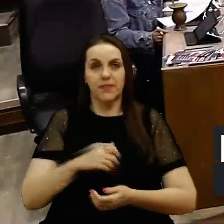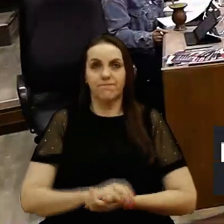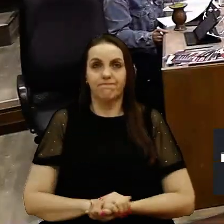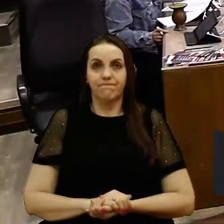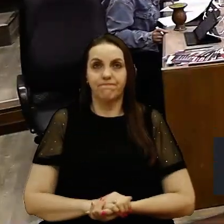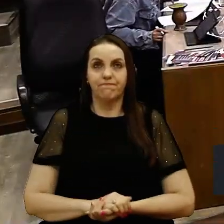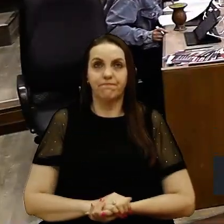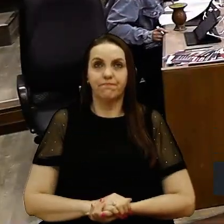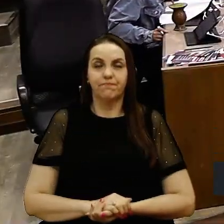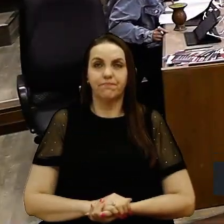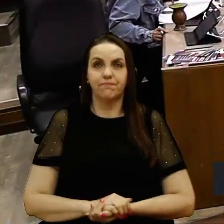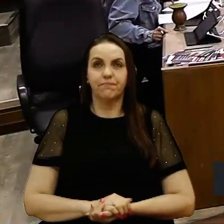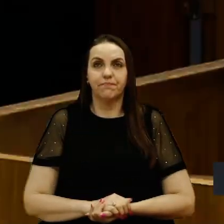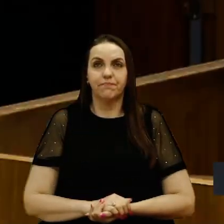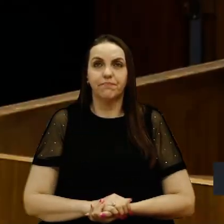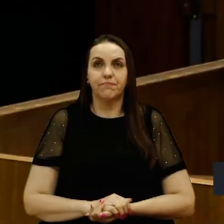Bom,